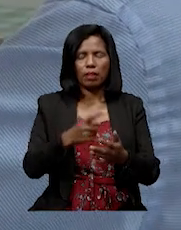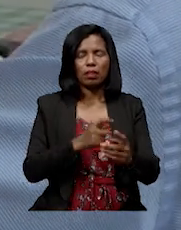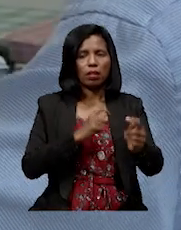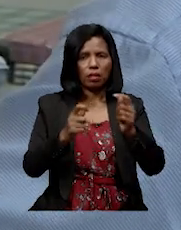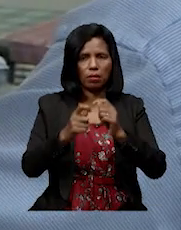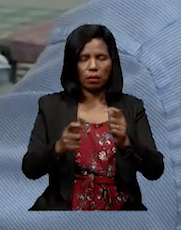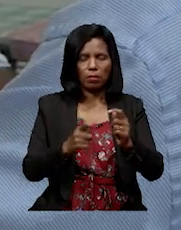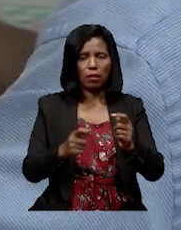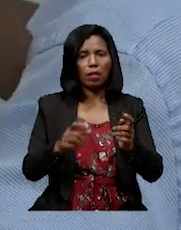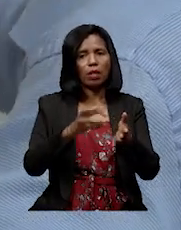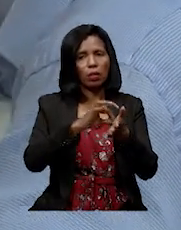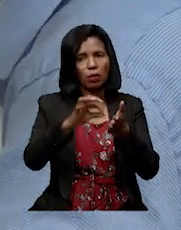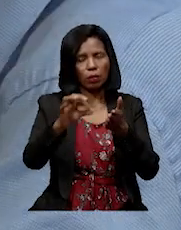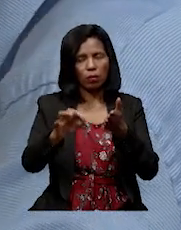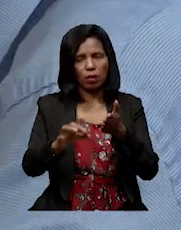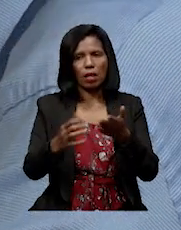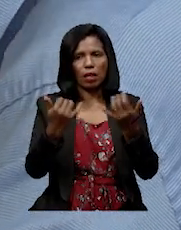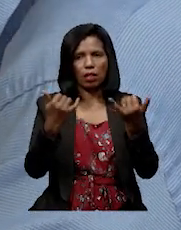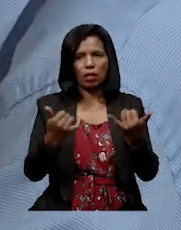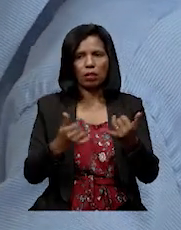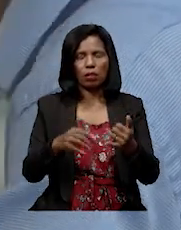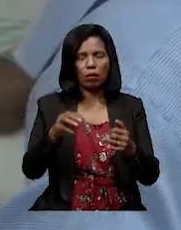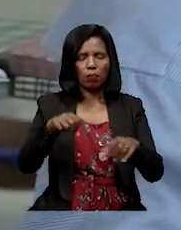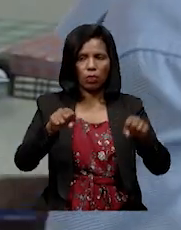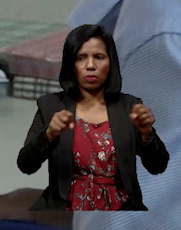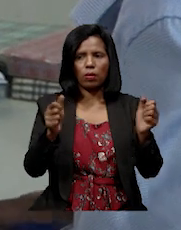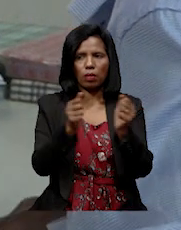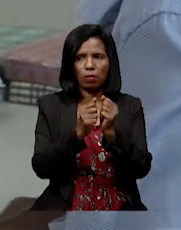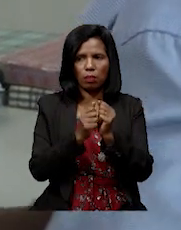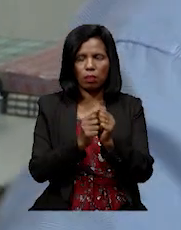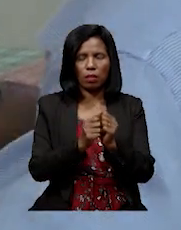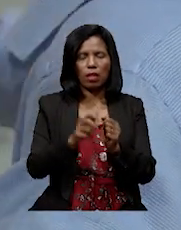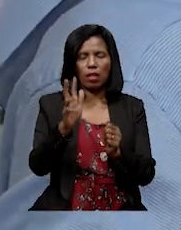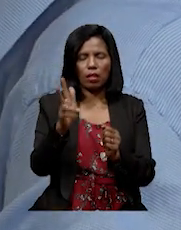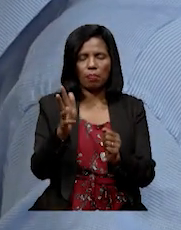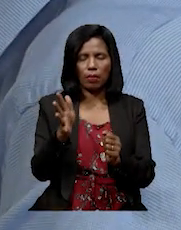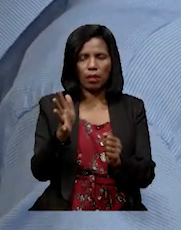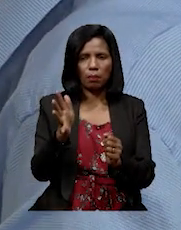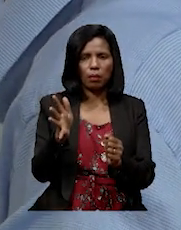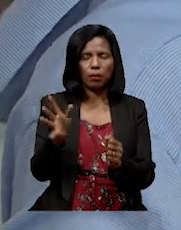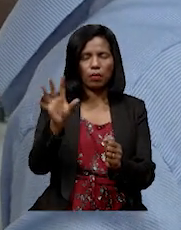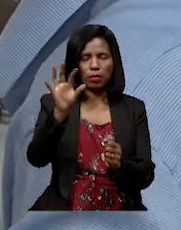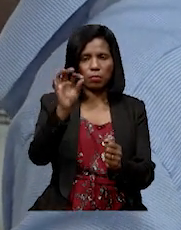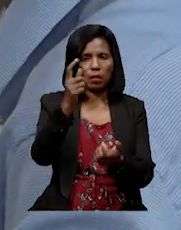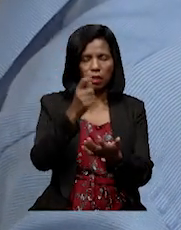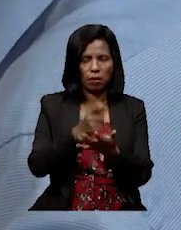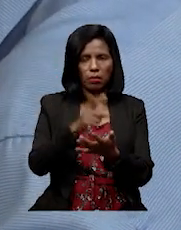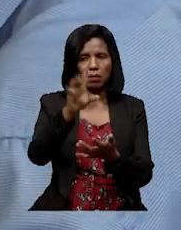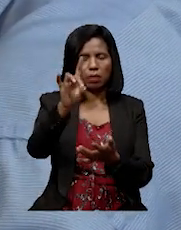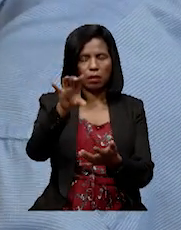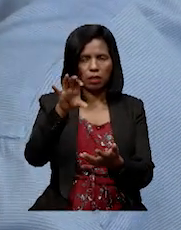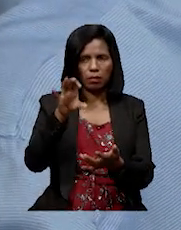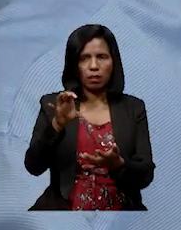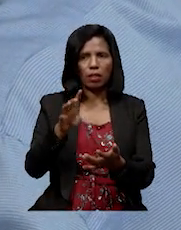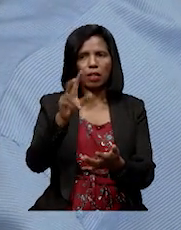chapa matrícula nebe pendente, motorizada hamutu krihun hat nulu resin sia atus sia sia nulu resin lima, husi letra